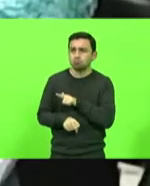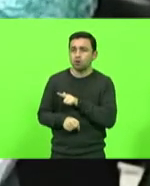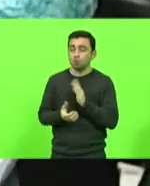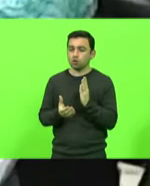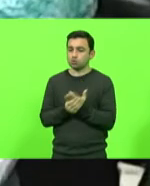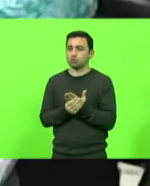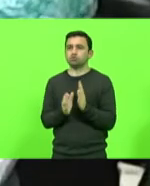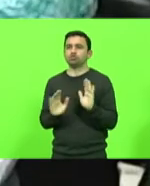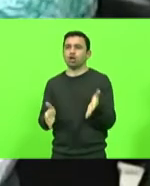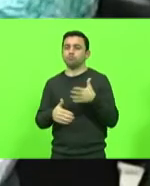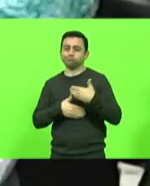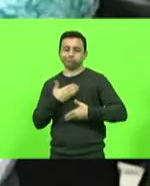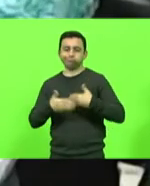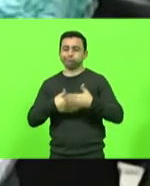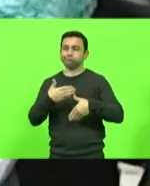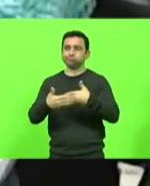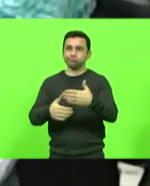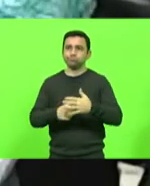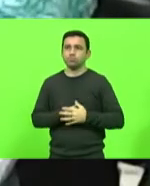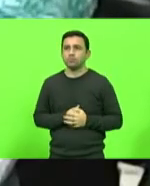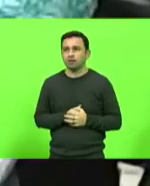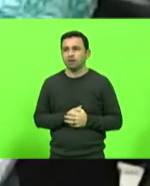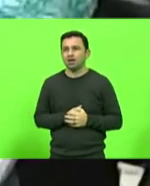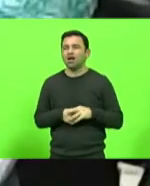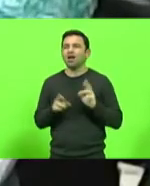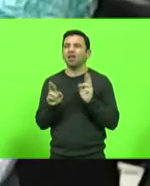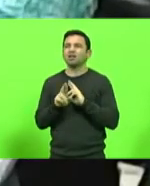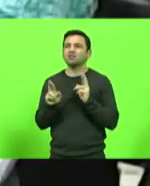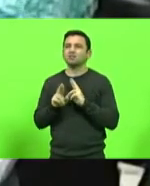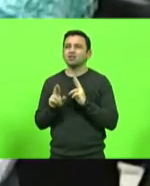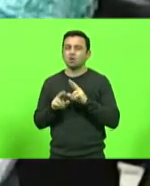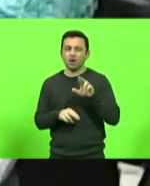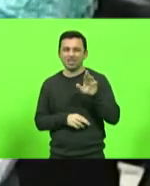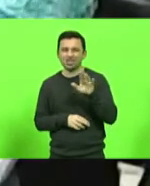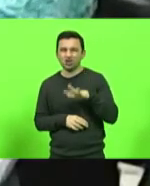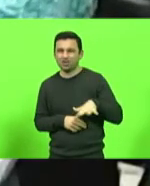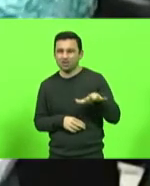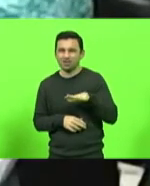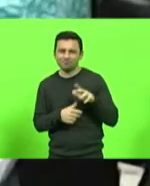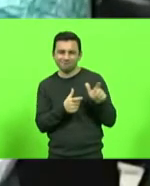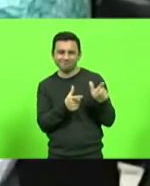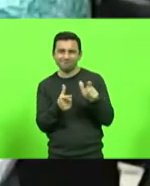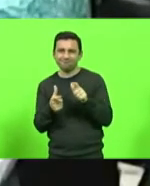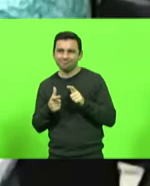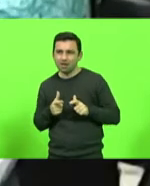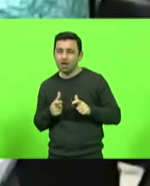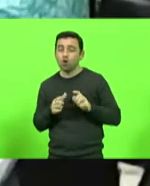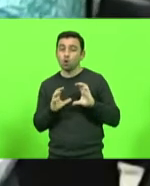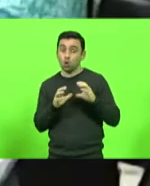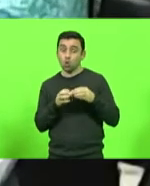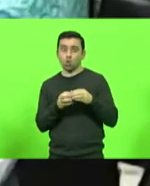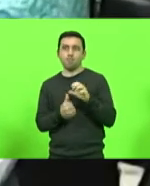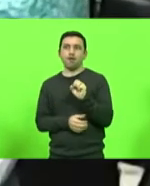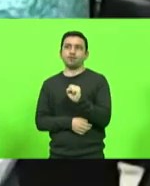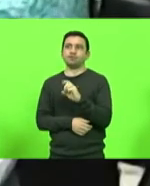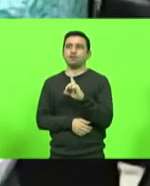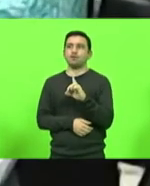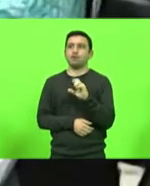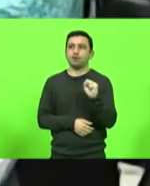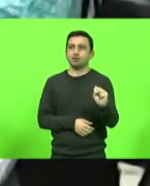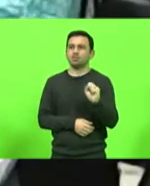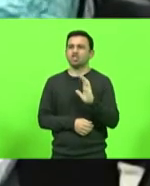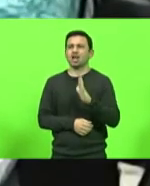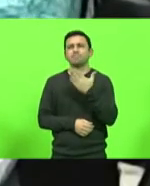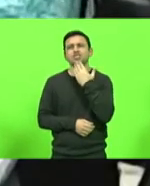em tramitação. Em relação à regionalização, a equipe da SDS também é uma demanda que já vem de